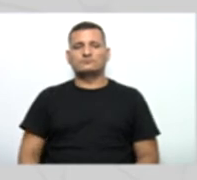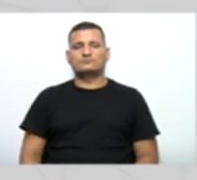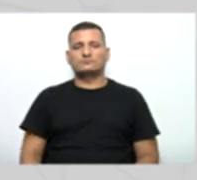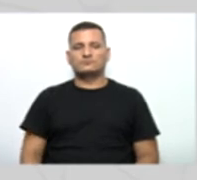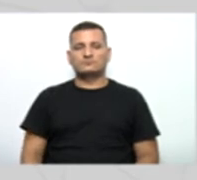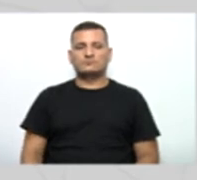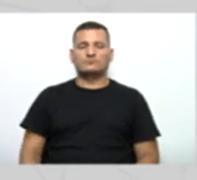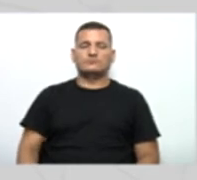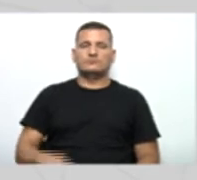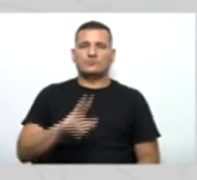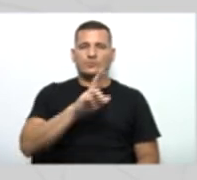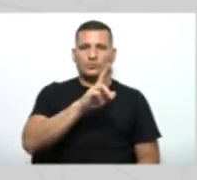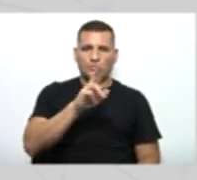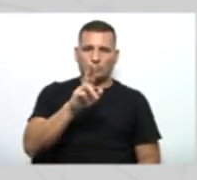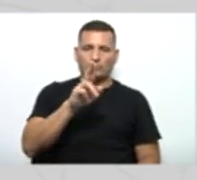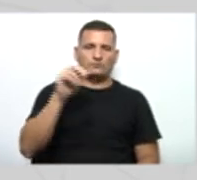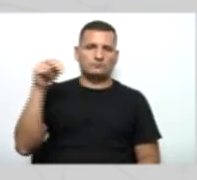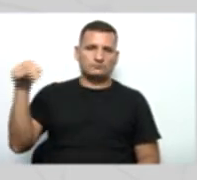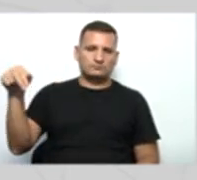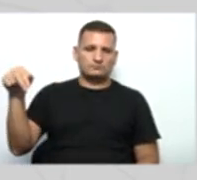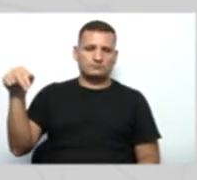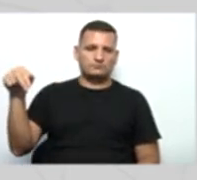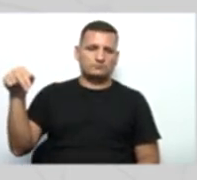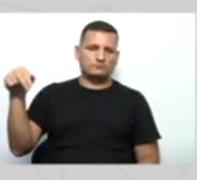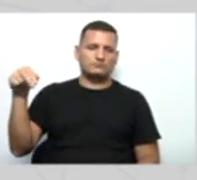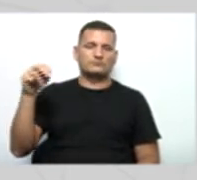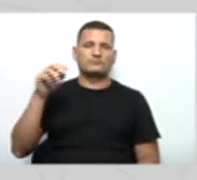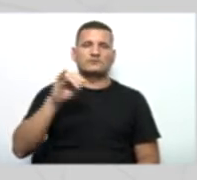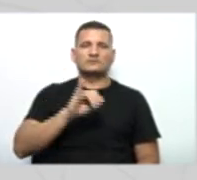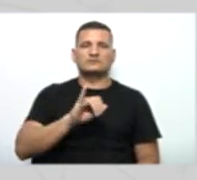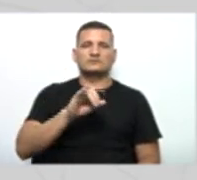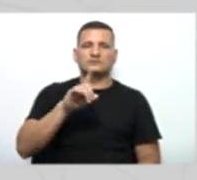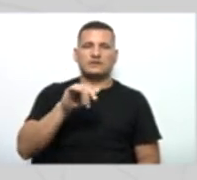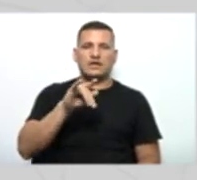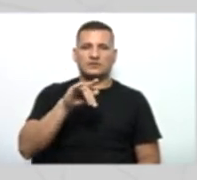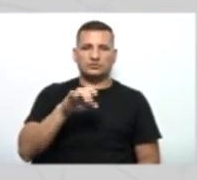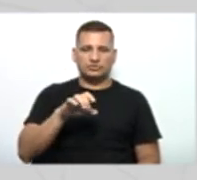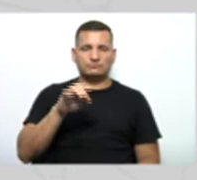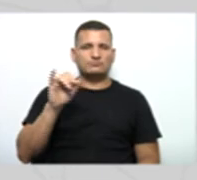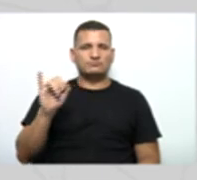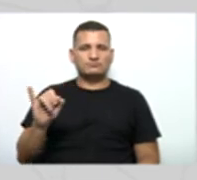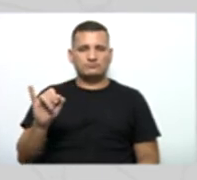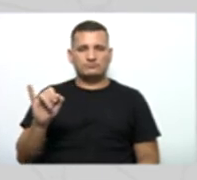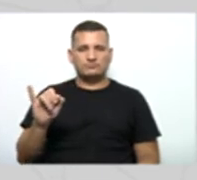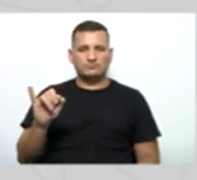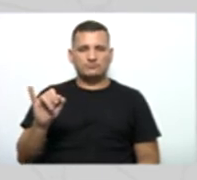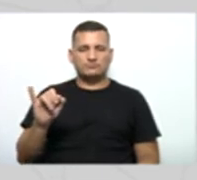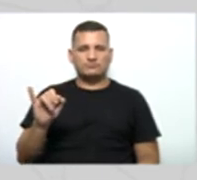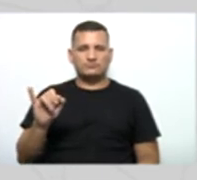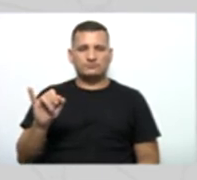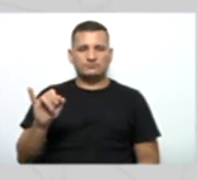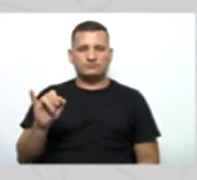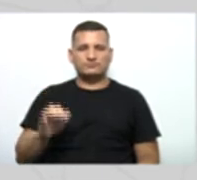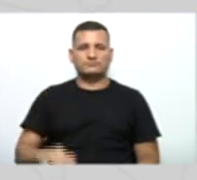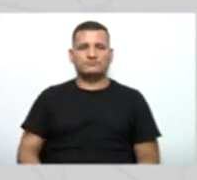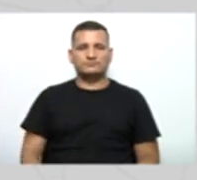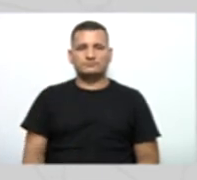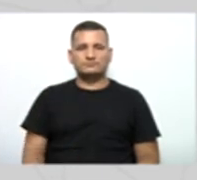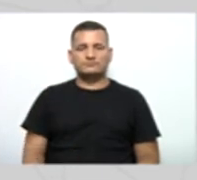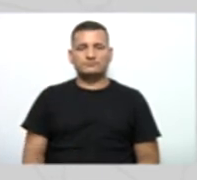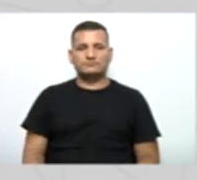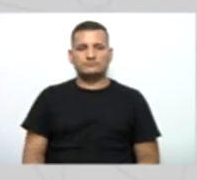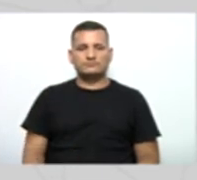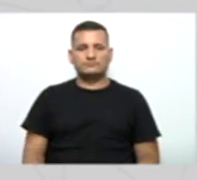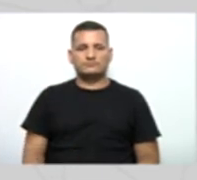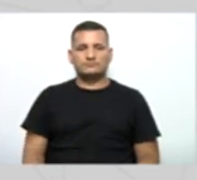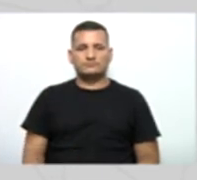n, idade recebe o valor de i. Aí eu falei para você que se você executasse esse código aqui, não ia acontecer